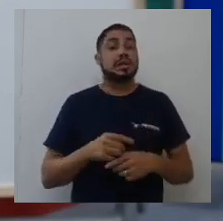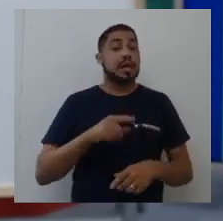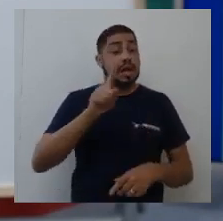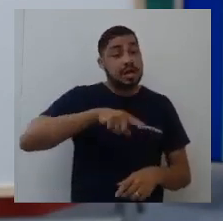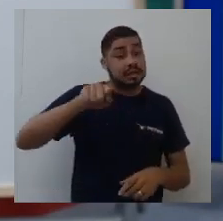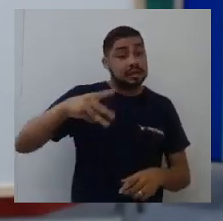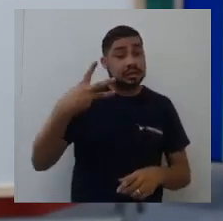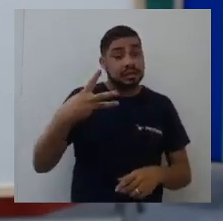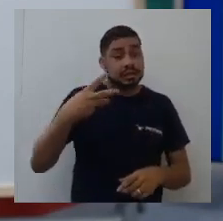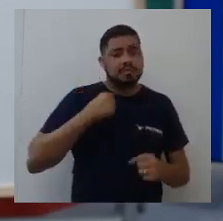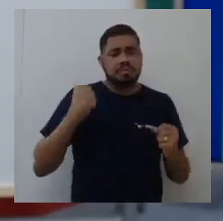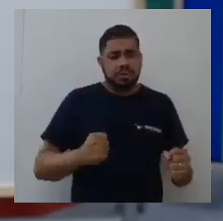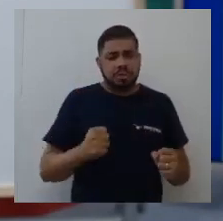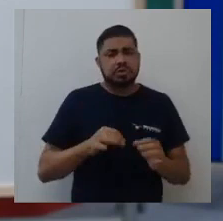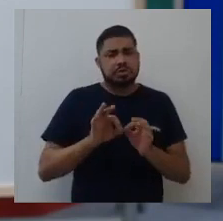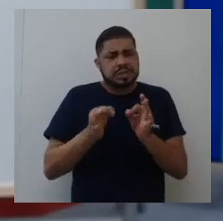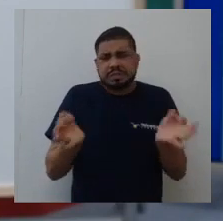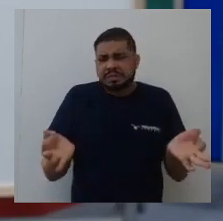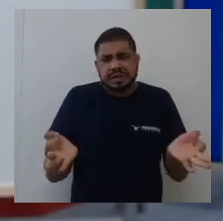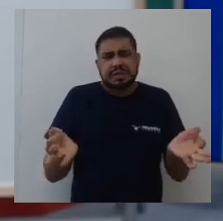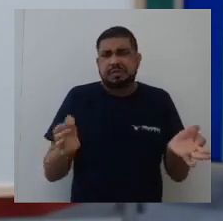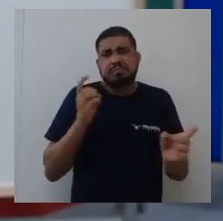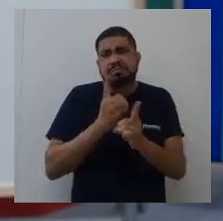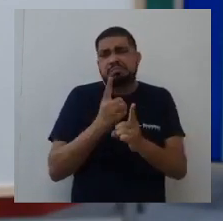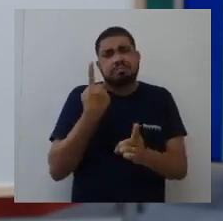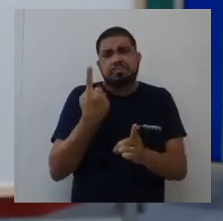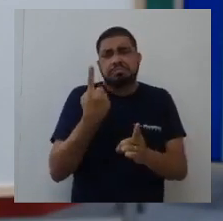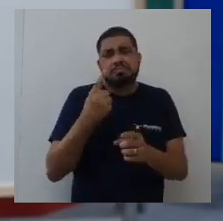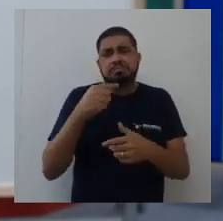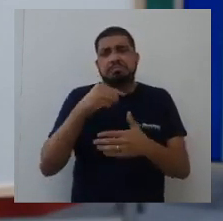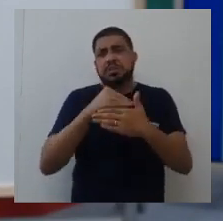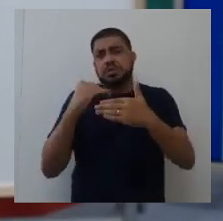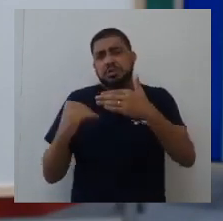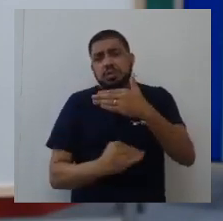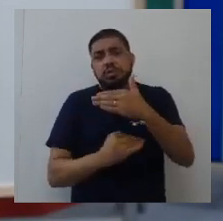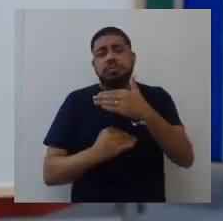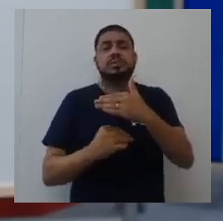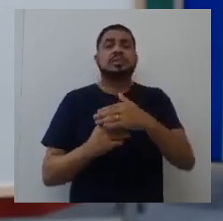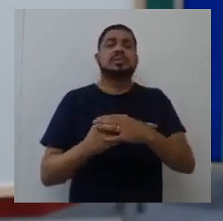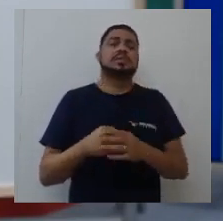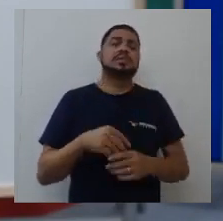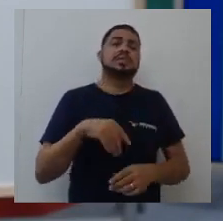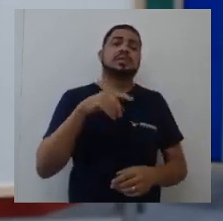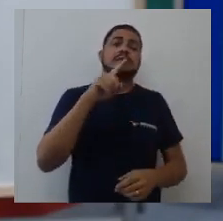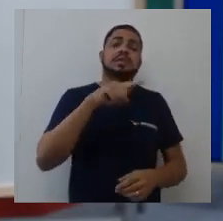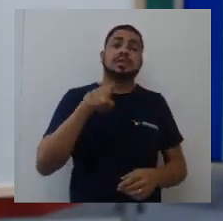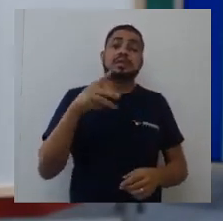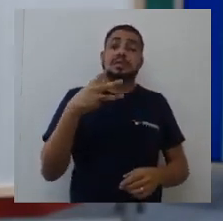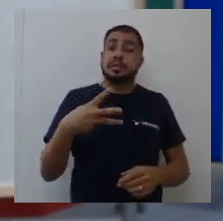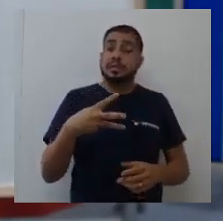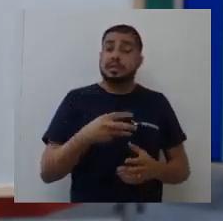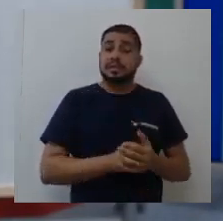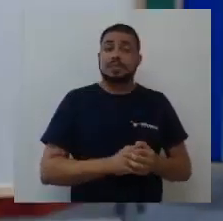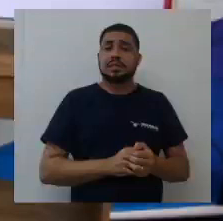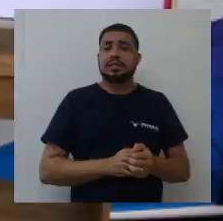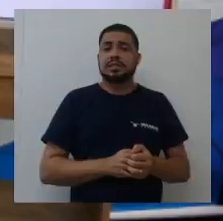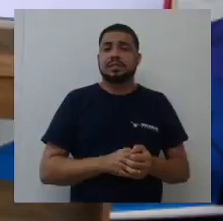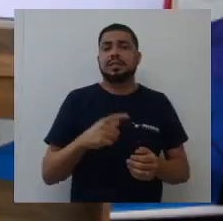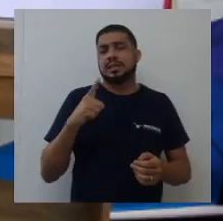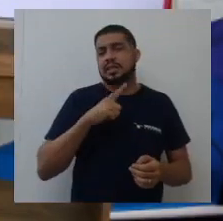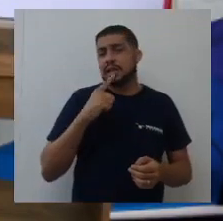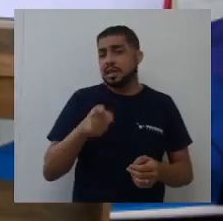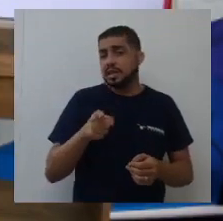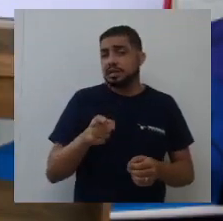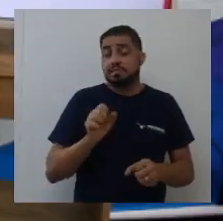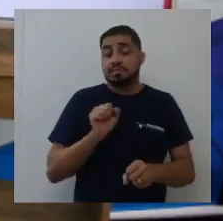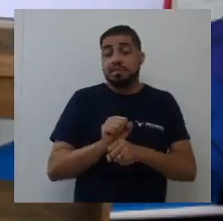ainda simplificar isso aqui, ó, e encontrar somente 1 sobre raiz de 3. Estaria aí,